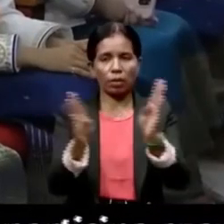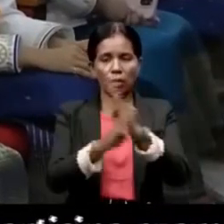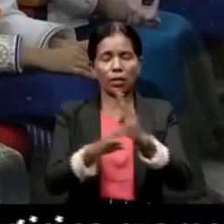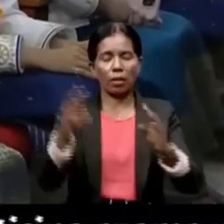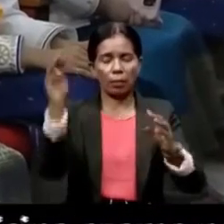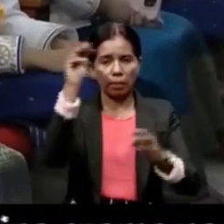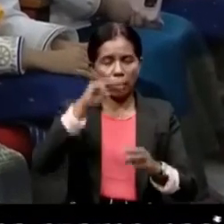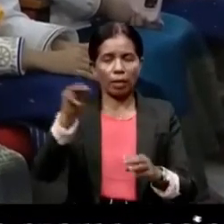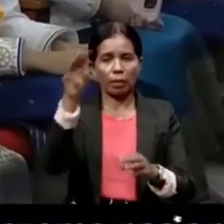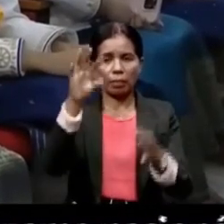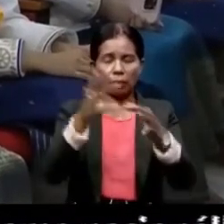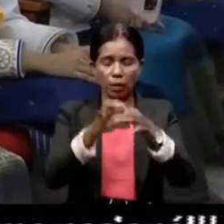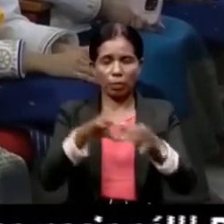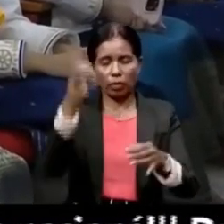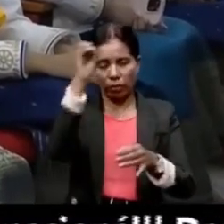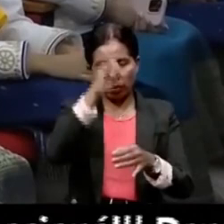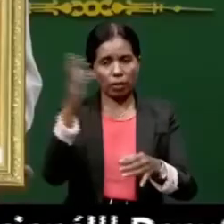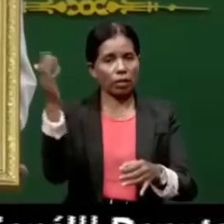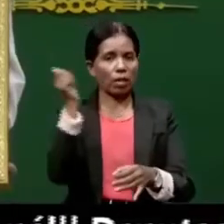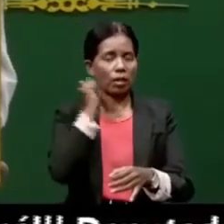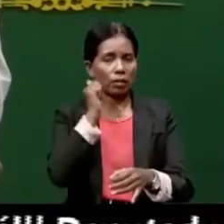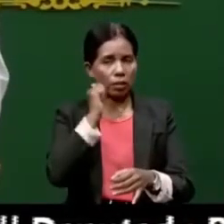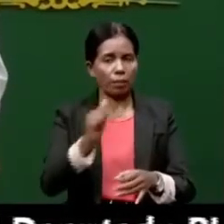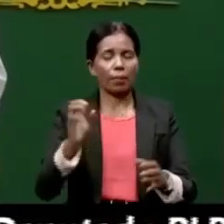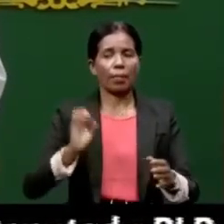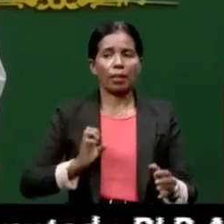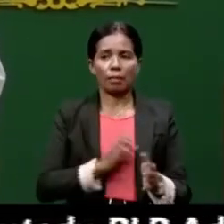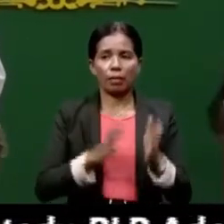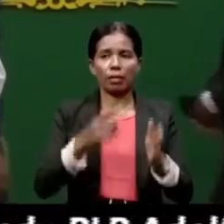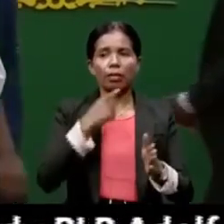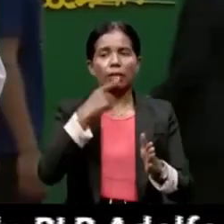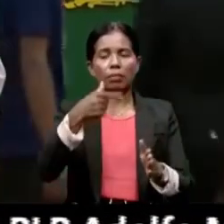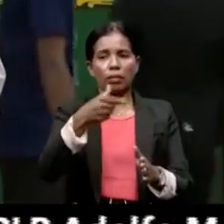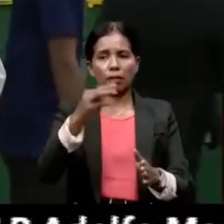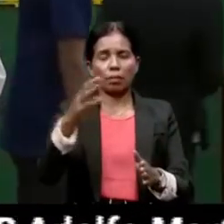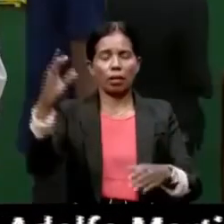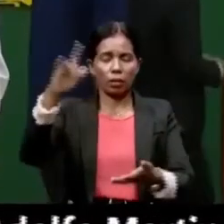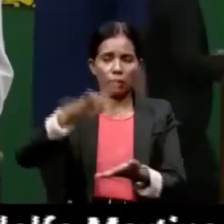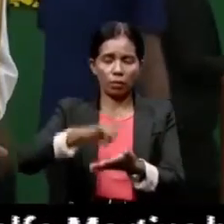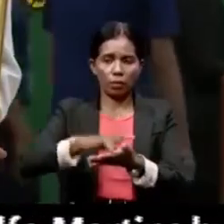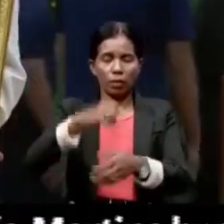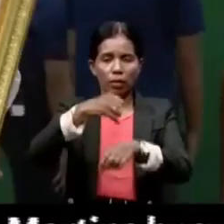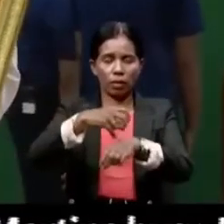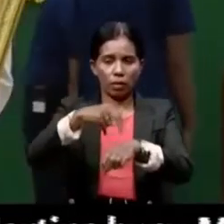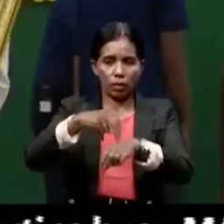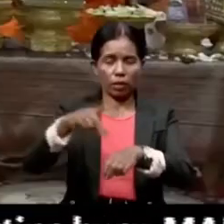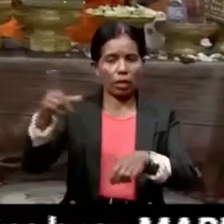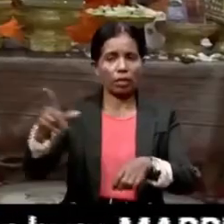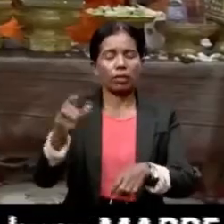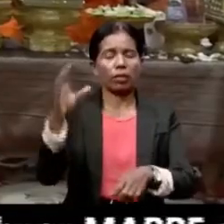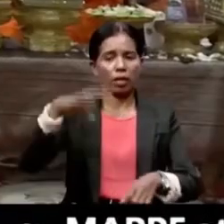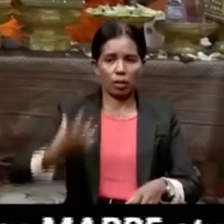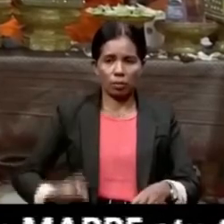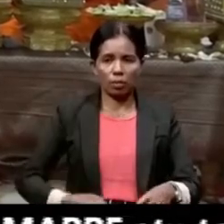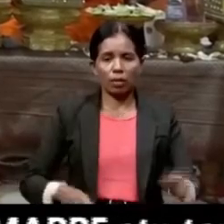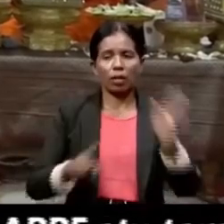a ASEAN. Embaixador Hermenegildo Lopes informa para Gemen e Aeroporto Internacional Phnom Penh que a Cambodia moça e